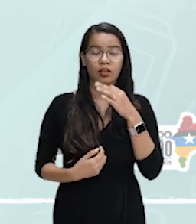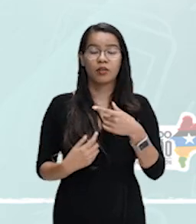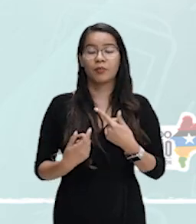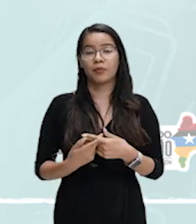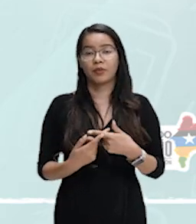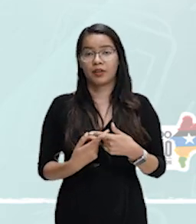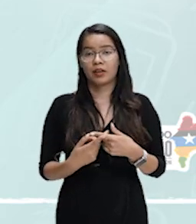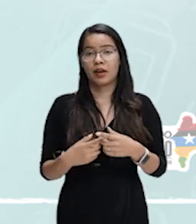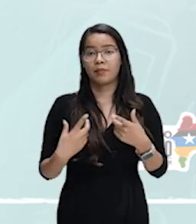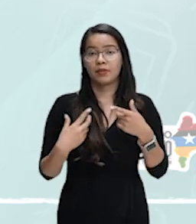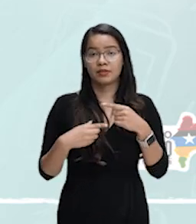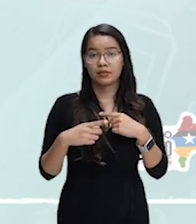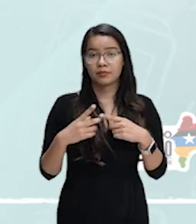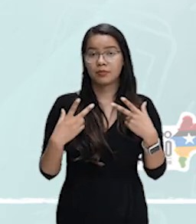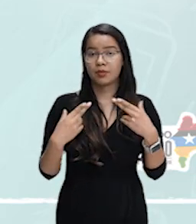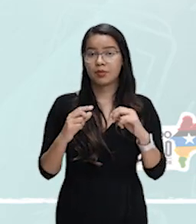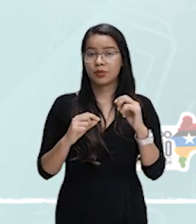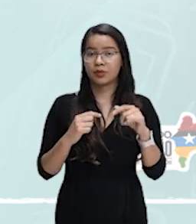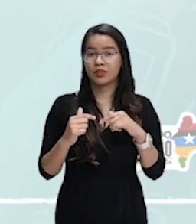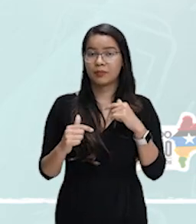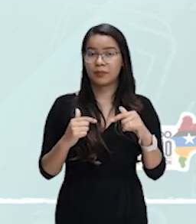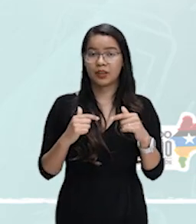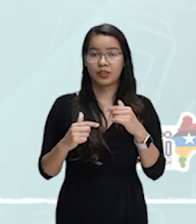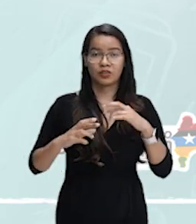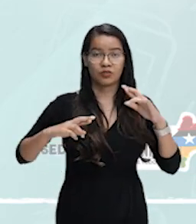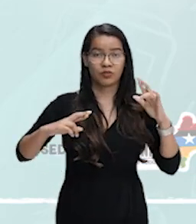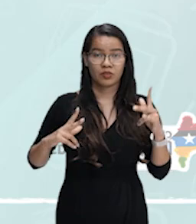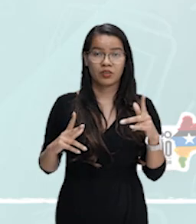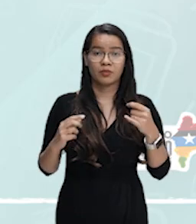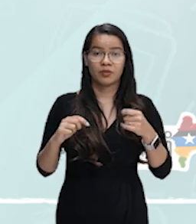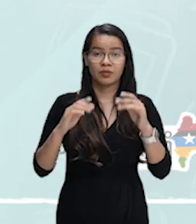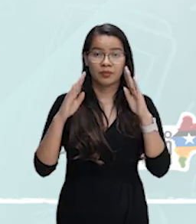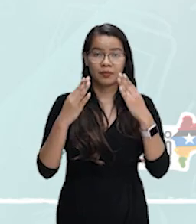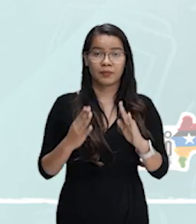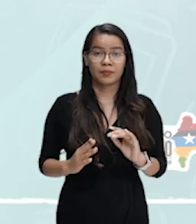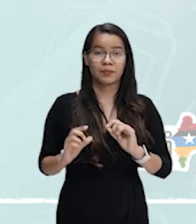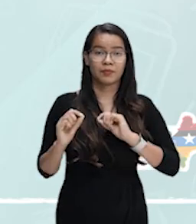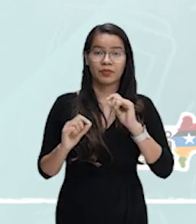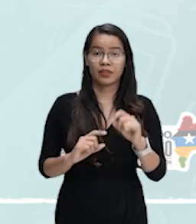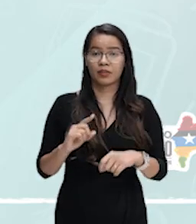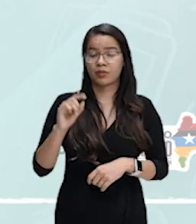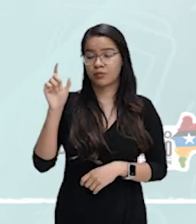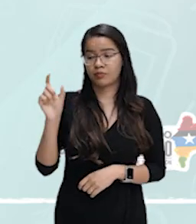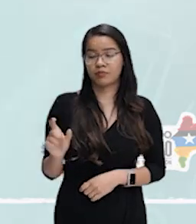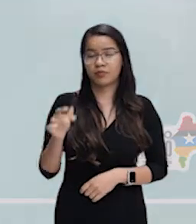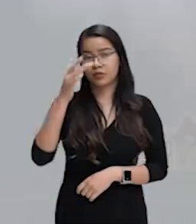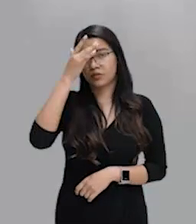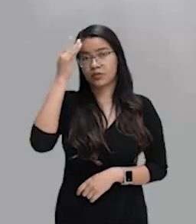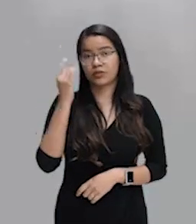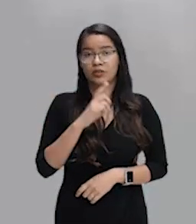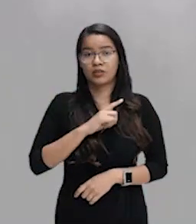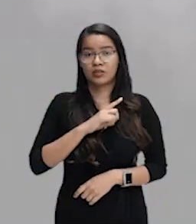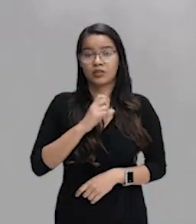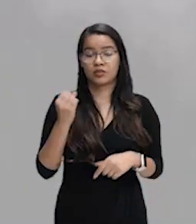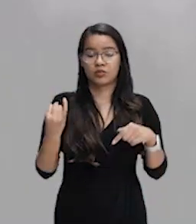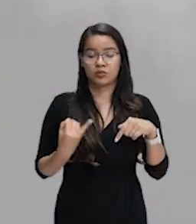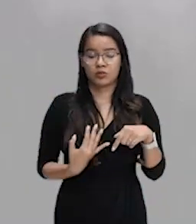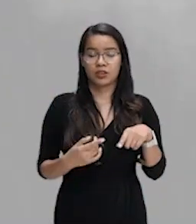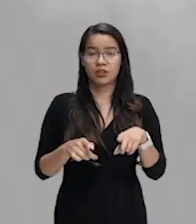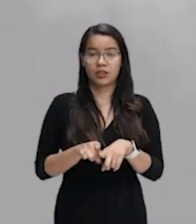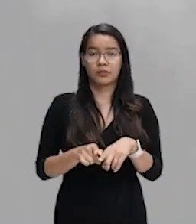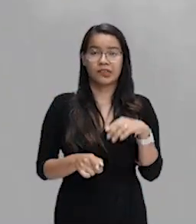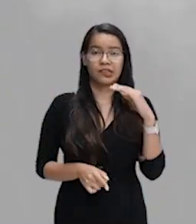do Dalí ser um trabalho ímpar, a gente tem que levar em consideração que ele é um artista, um ser humano e tem suas qualidades, mas